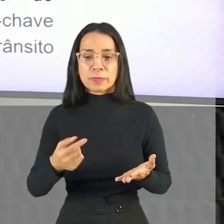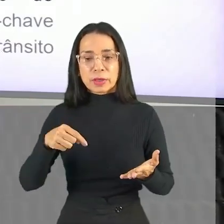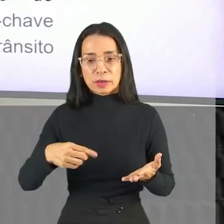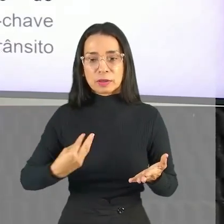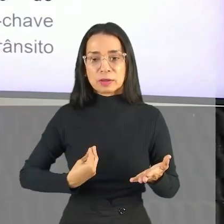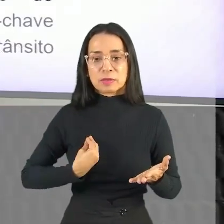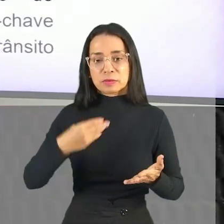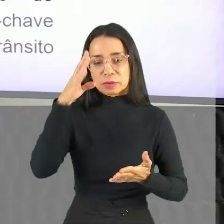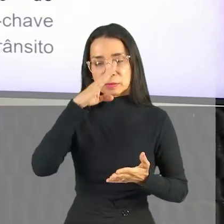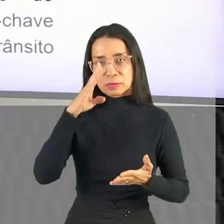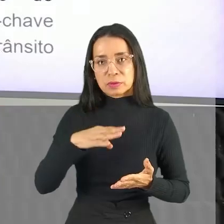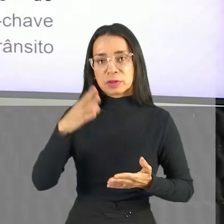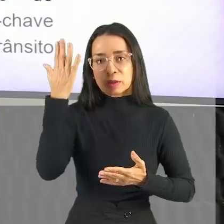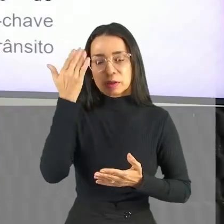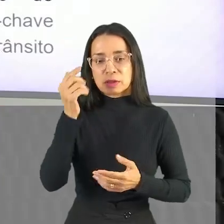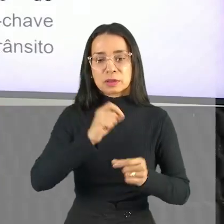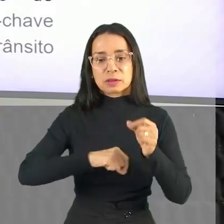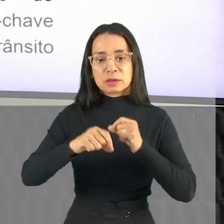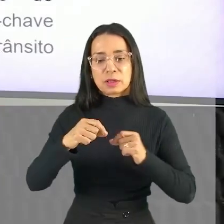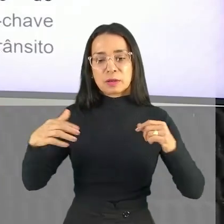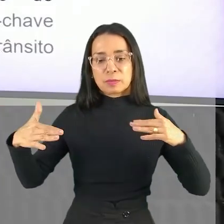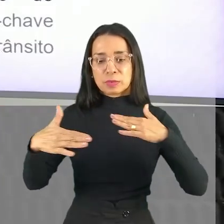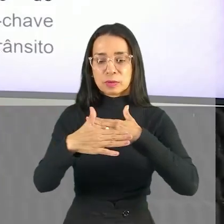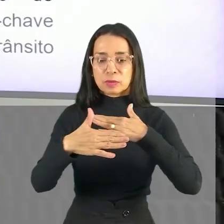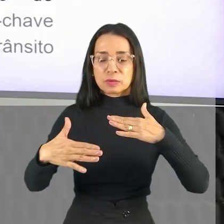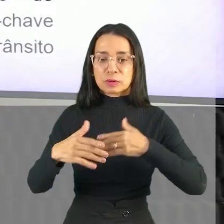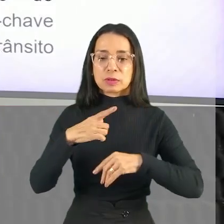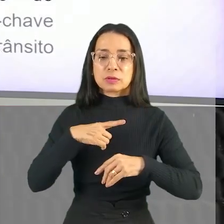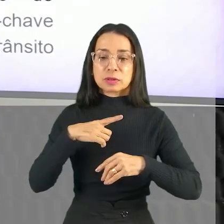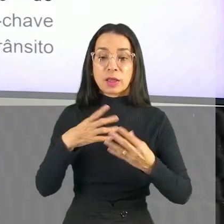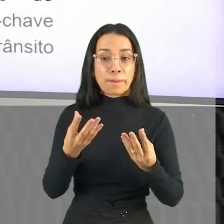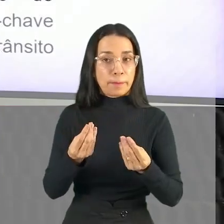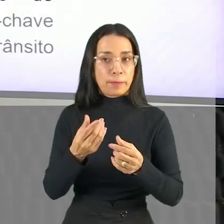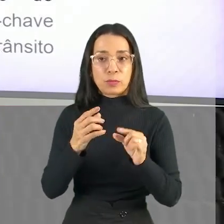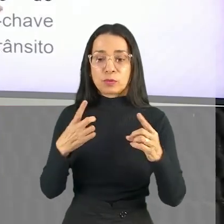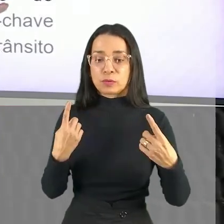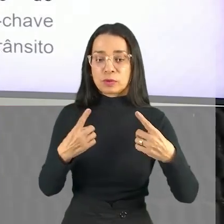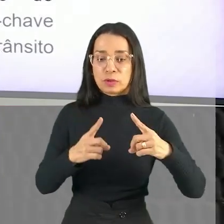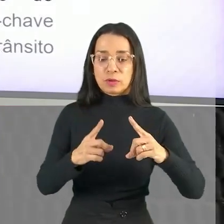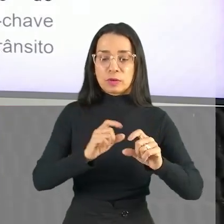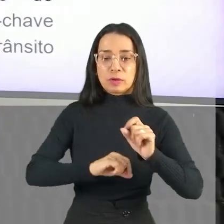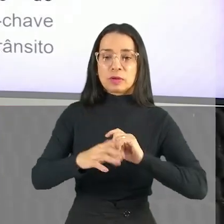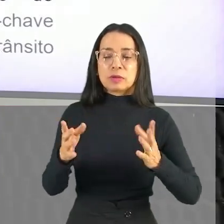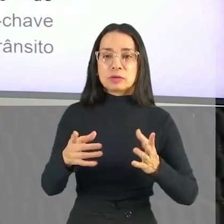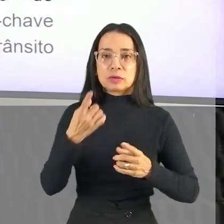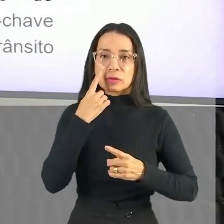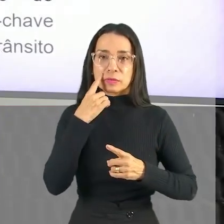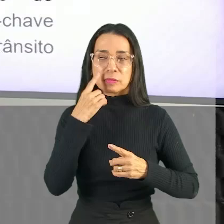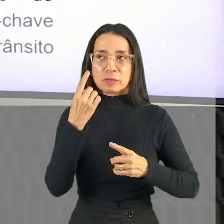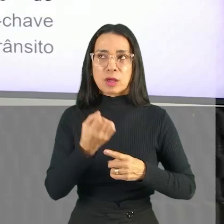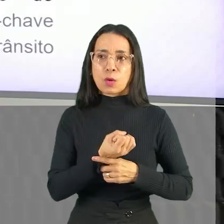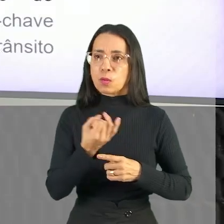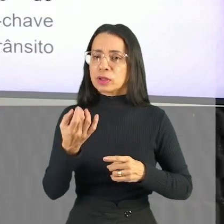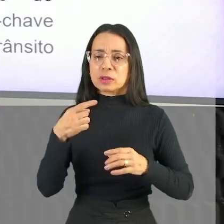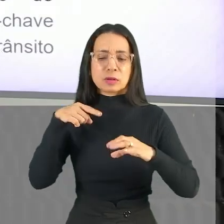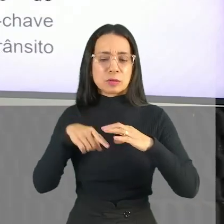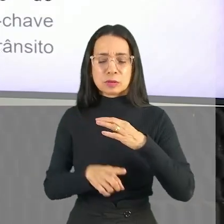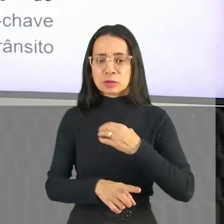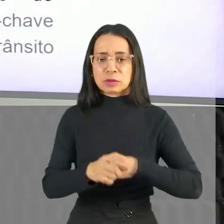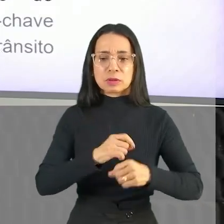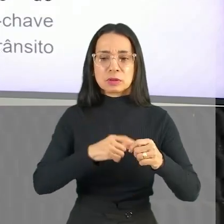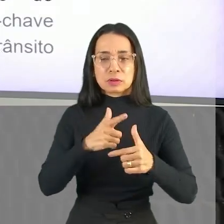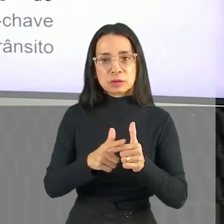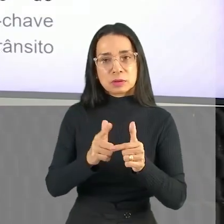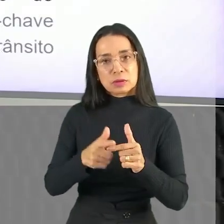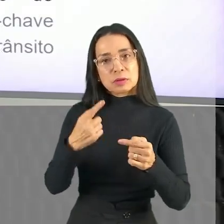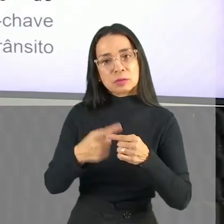que o trânsito ainda passa por muitos percalços. Portanto, ele vai analisar quais são as raízes desse problema e por